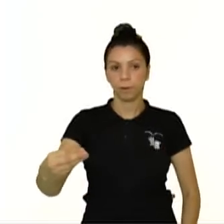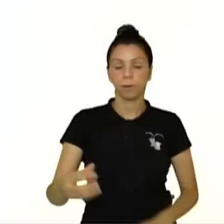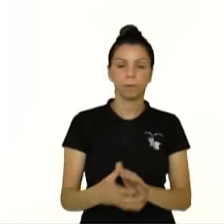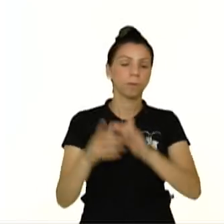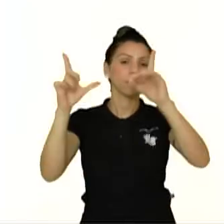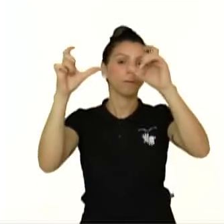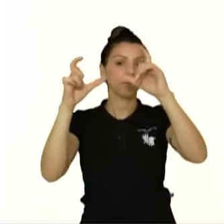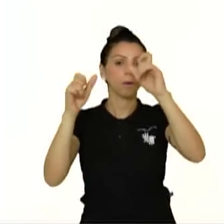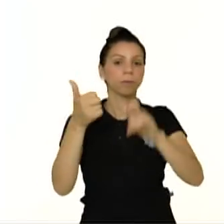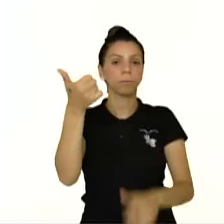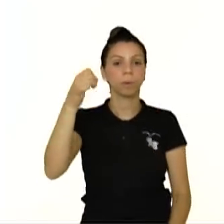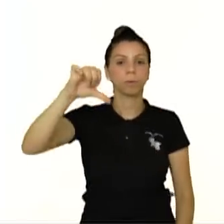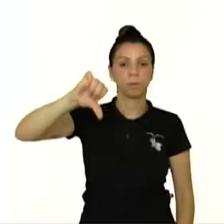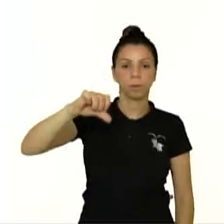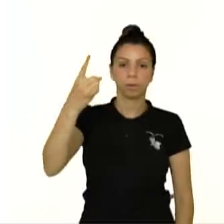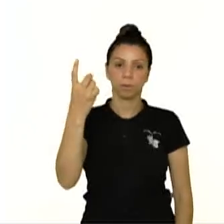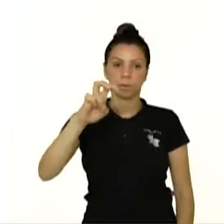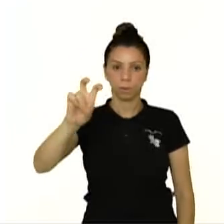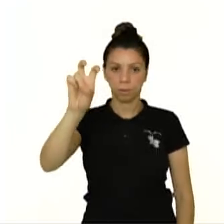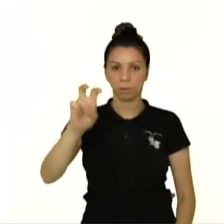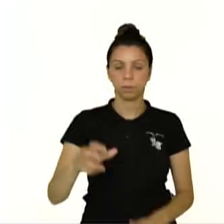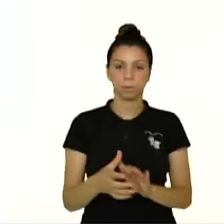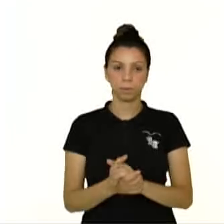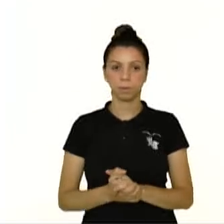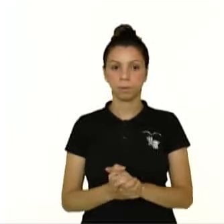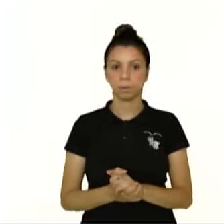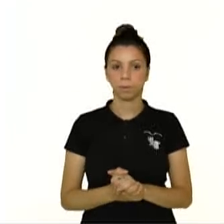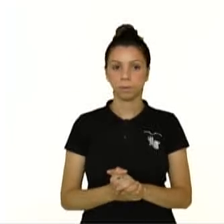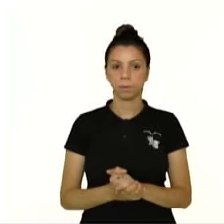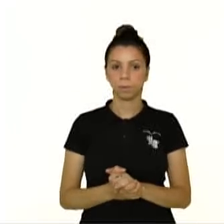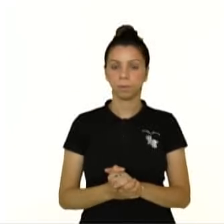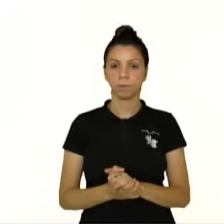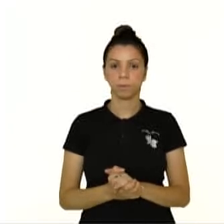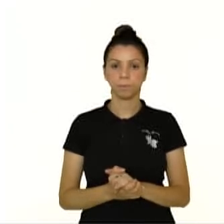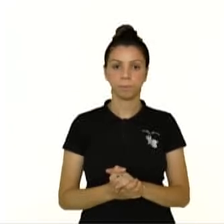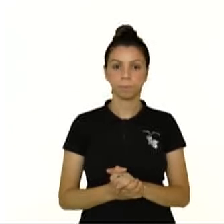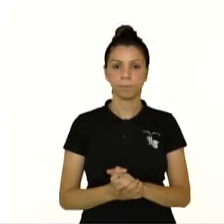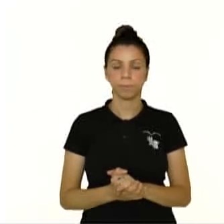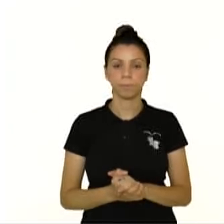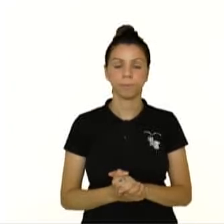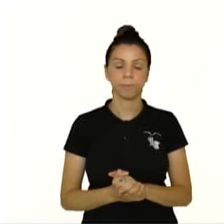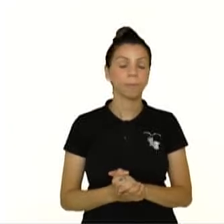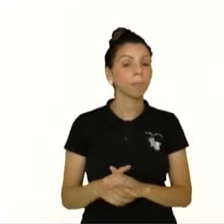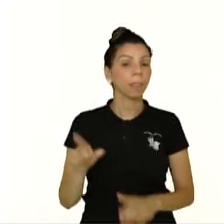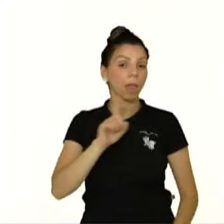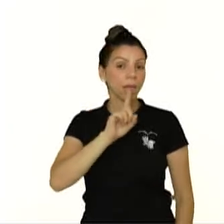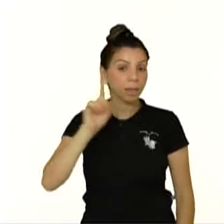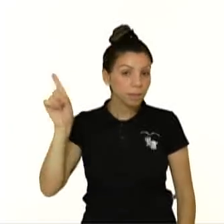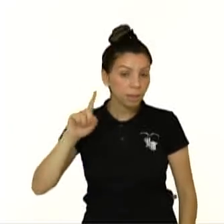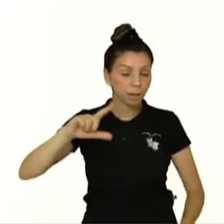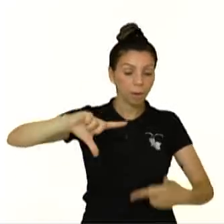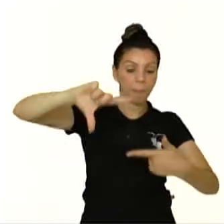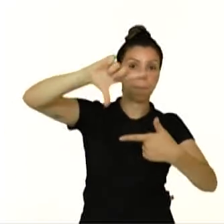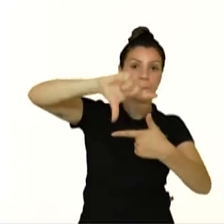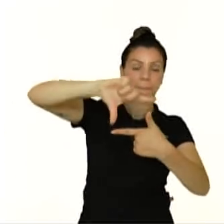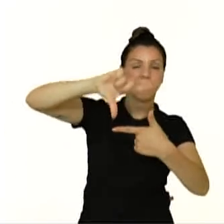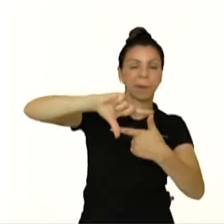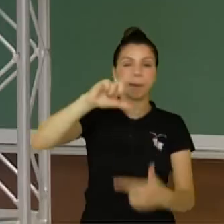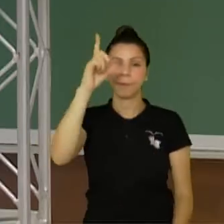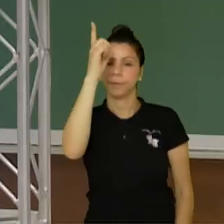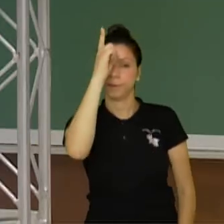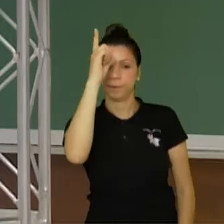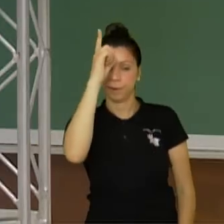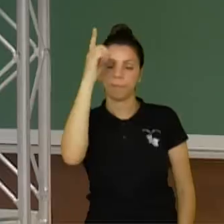1915, século 20. E uma charge alemã que a gente consegue, por meio dessa